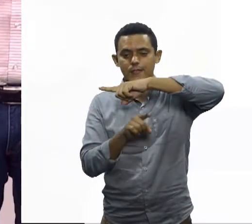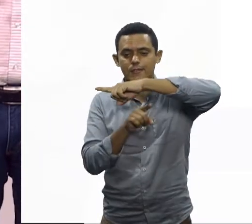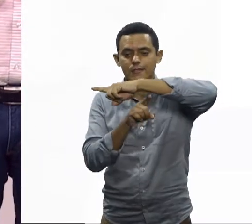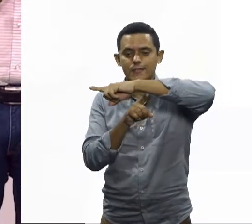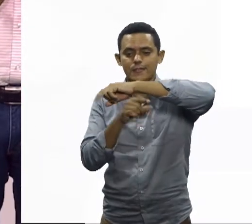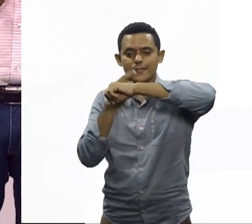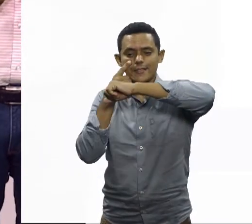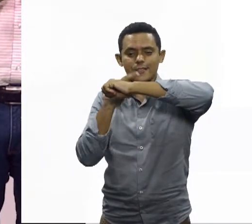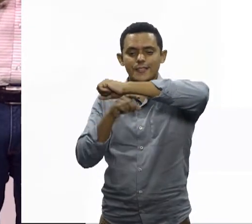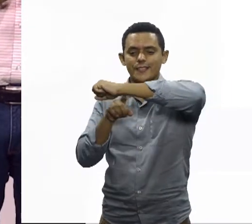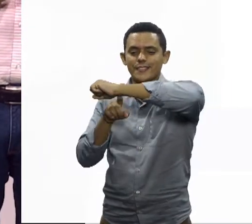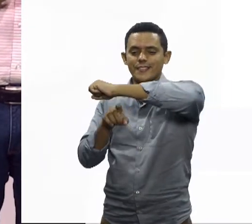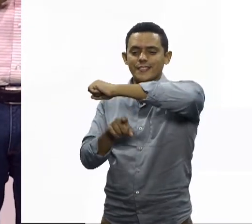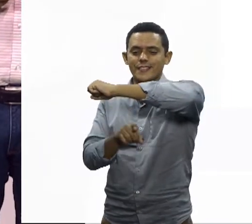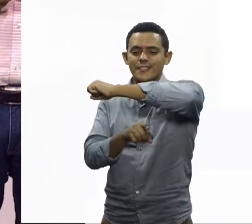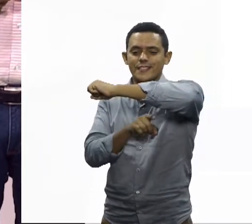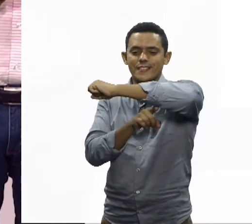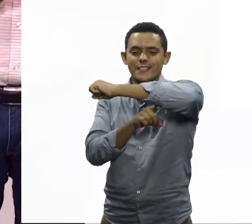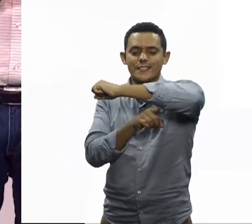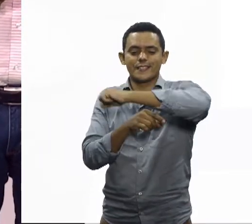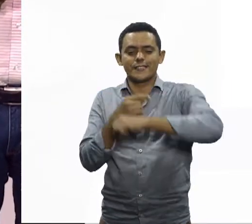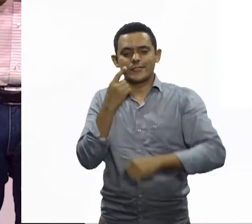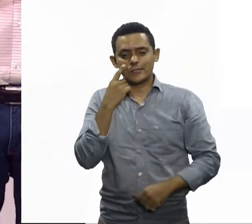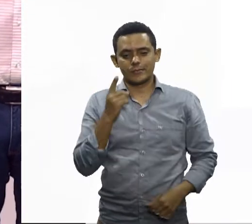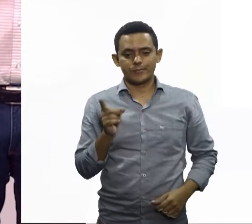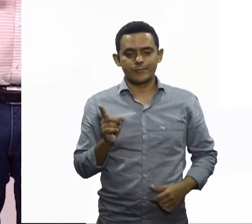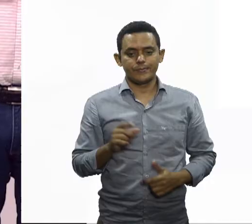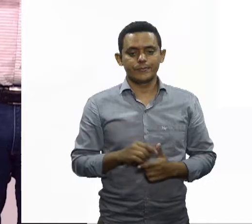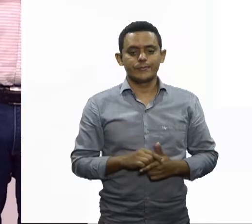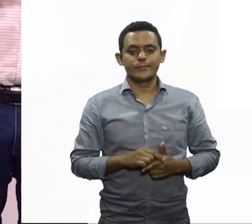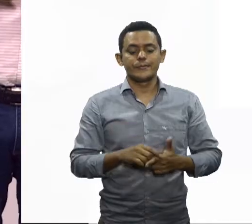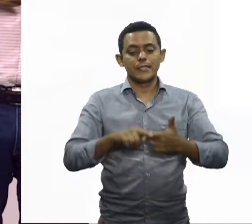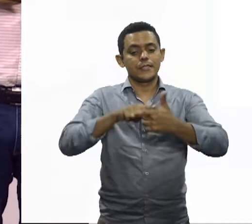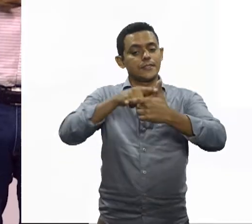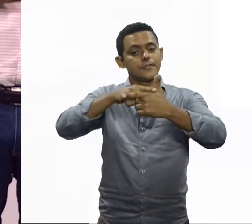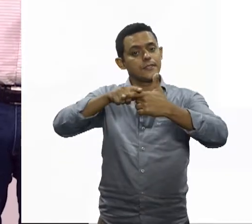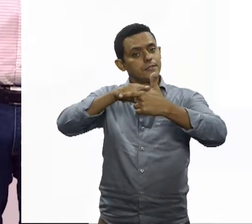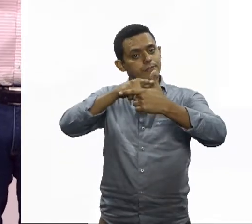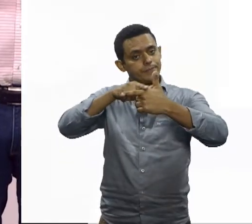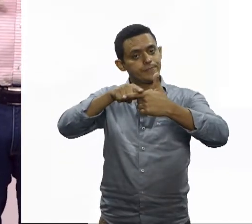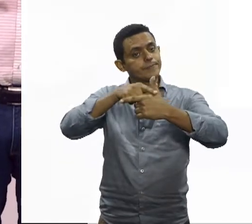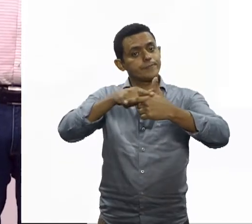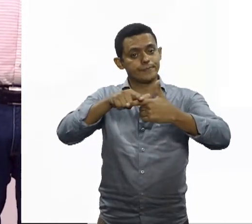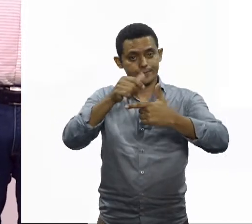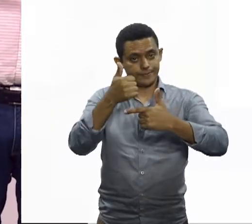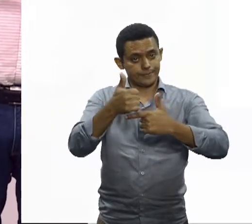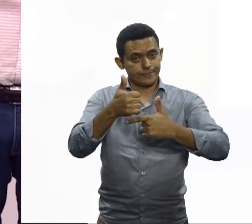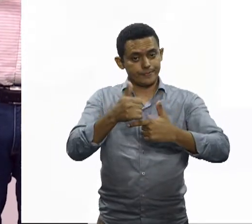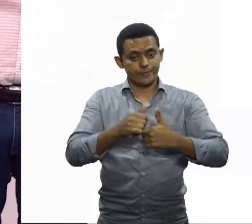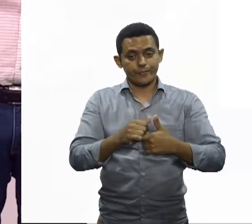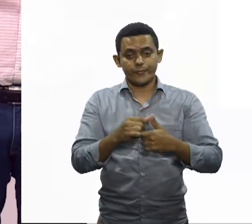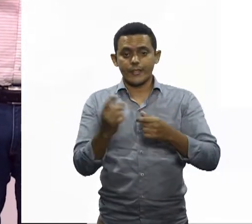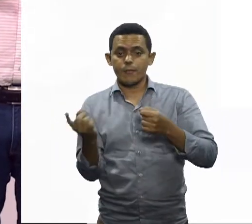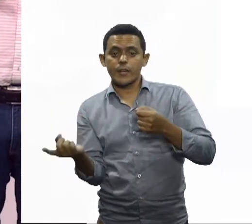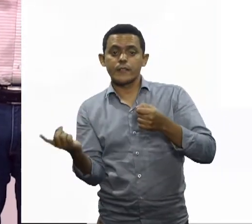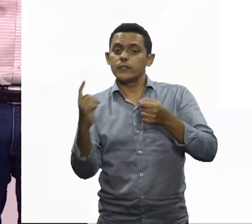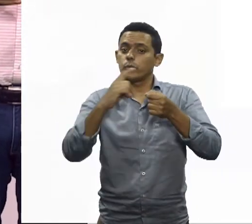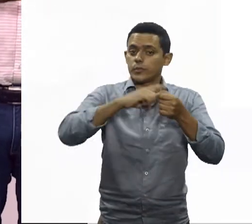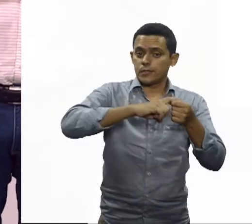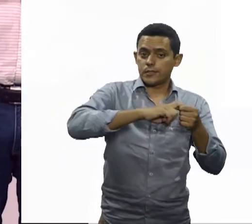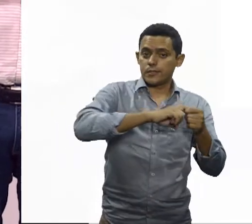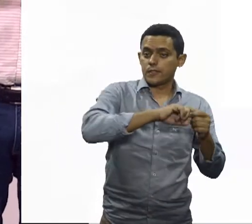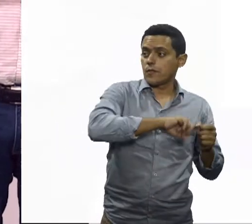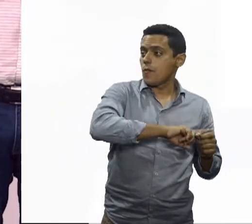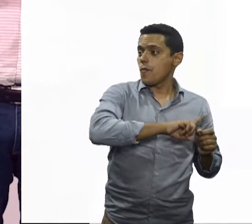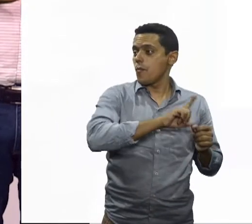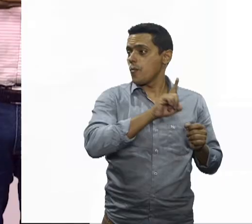do centímetro para o decímetro, também vou dividir por 10. E assim sucessivamente. Por exemplo, se você pegar do decímetro para